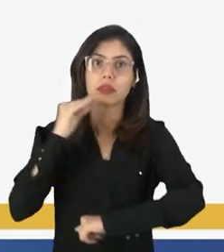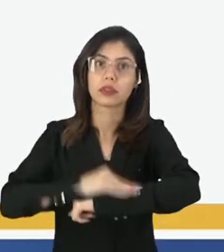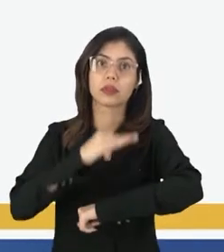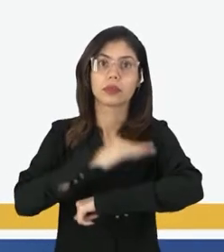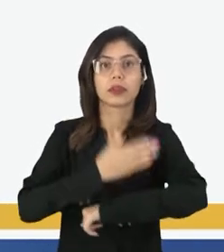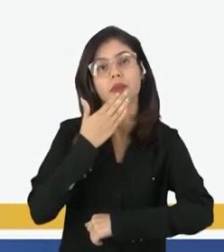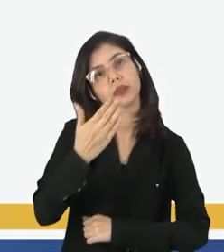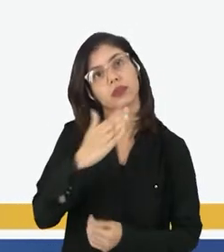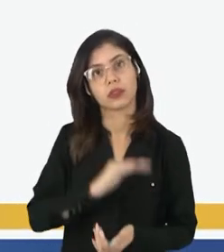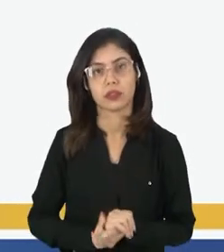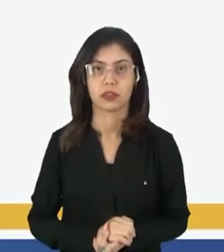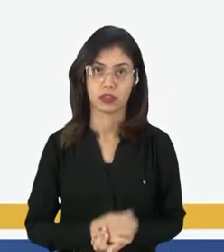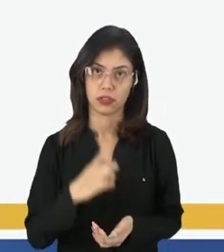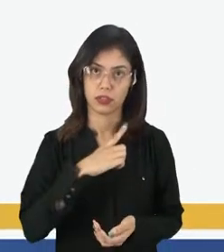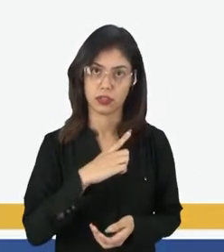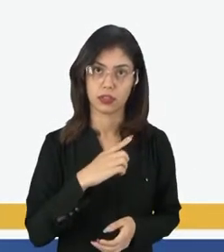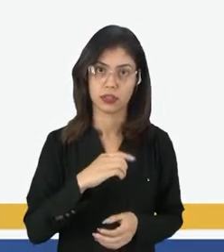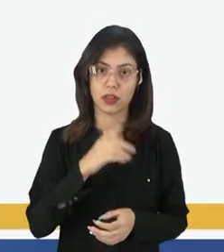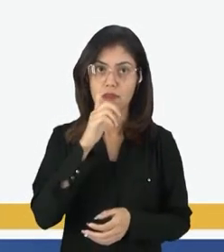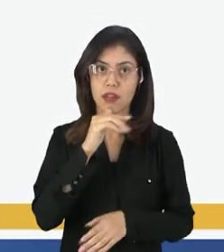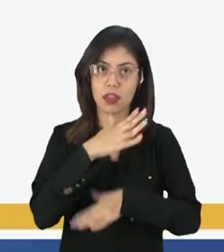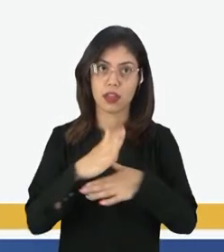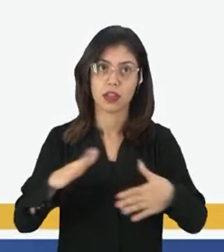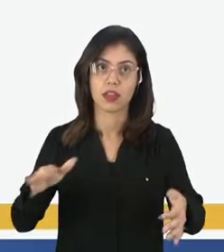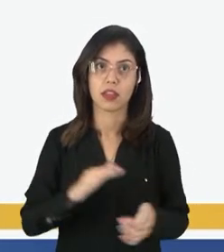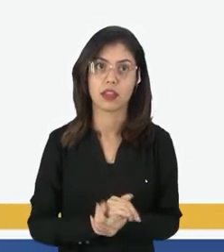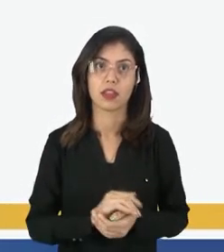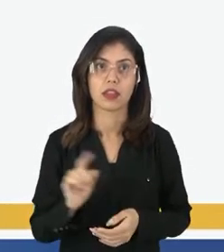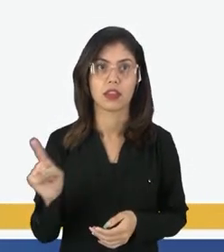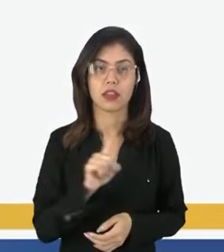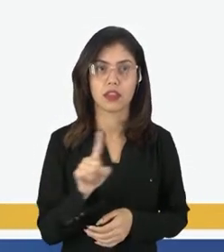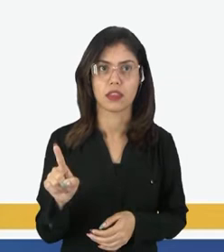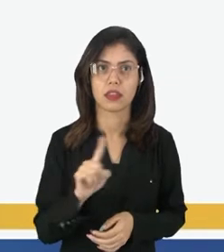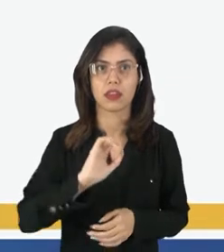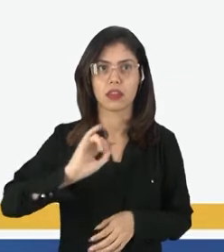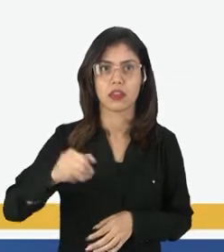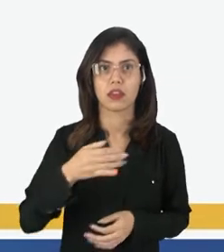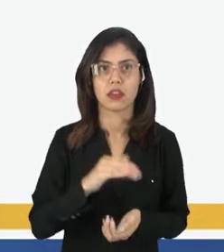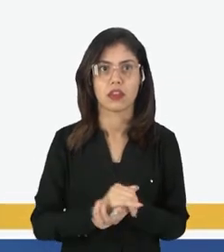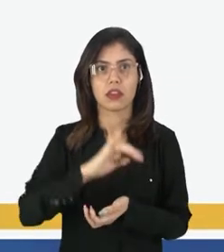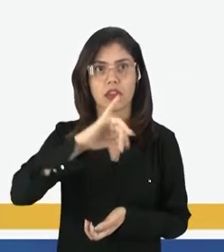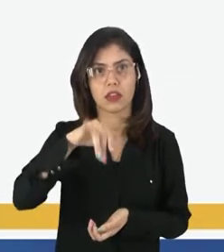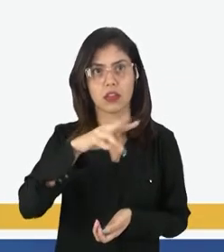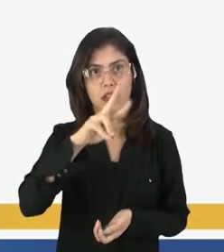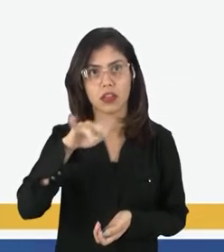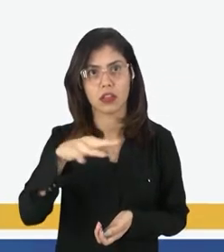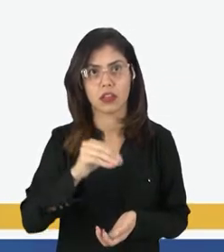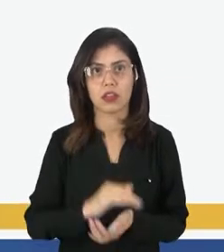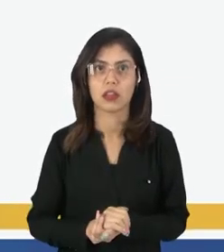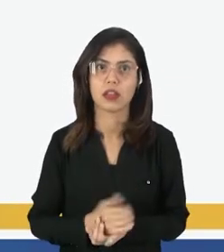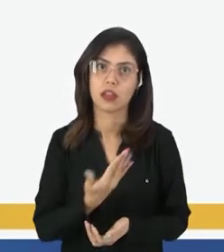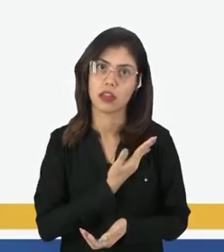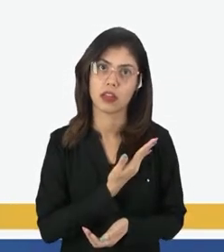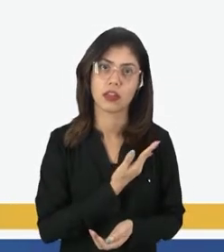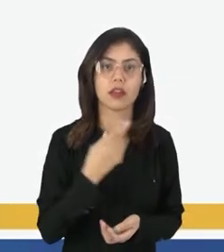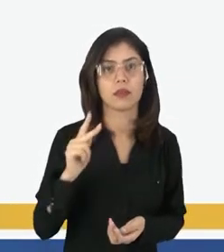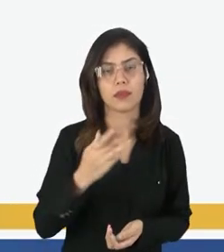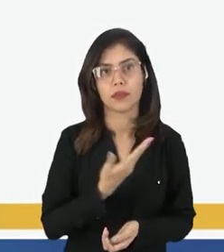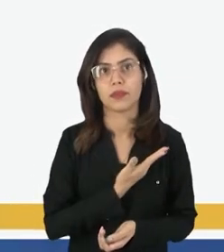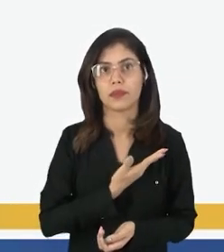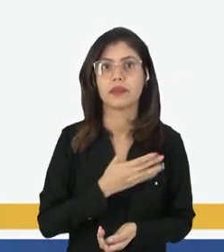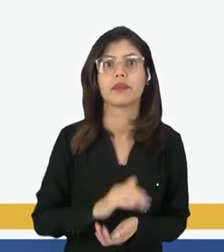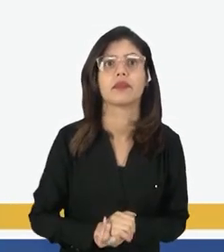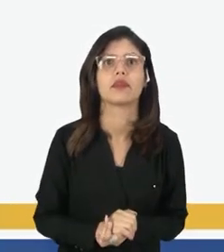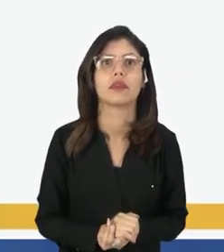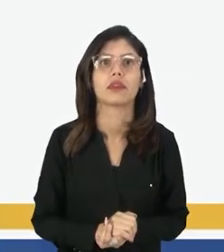então o sapo pediu que o Jogasse na água mas que mais não jogasse no laço jeito que ela ajeitou